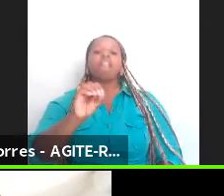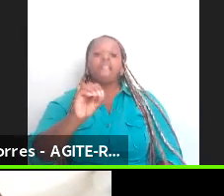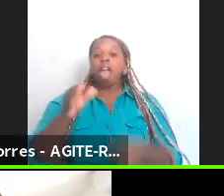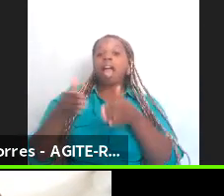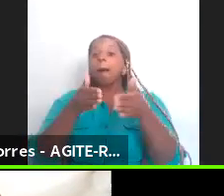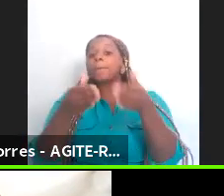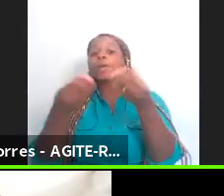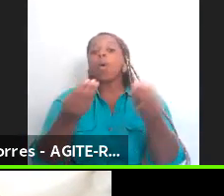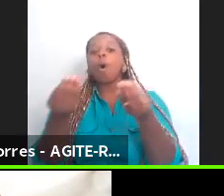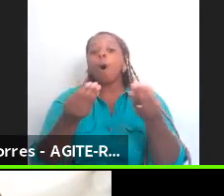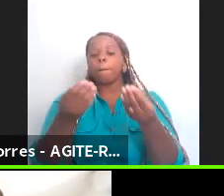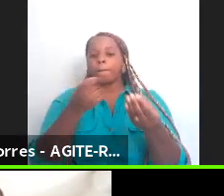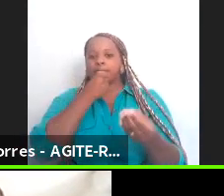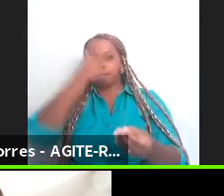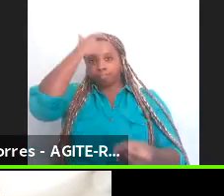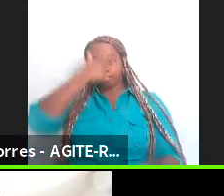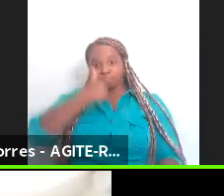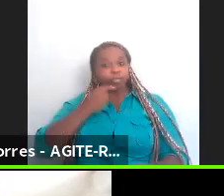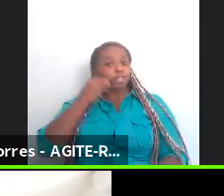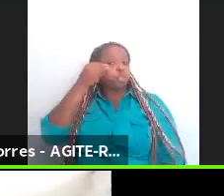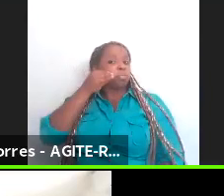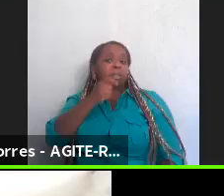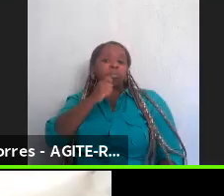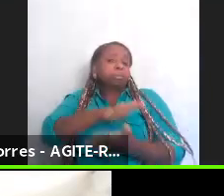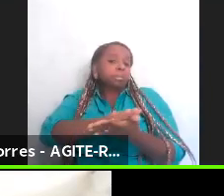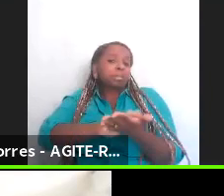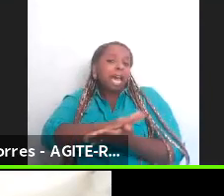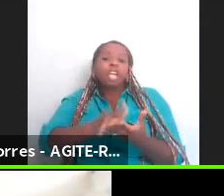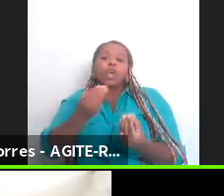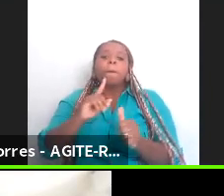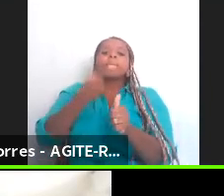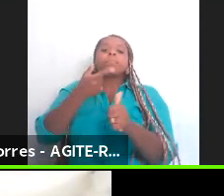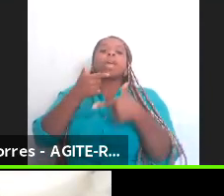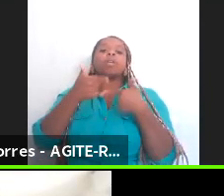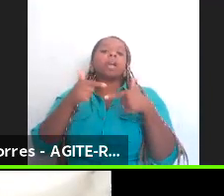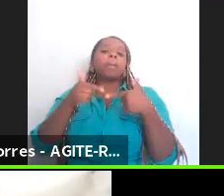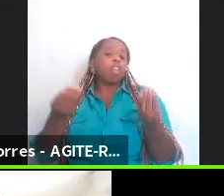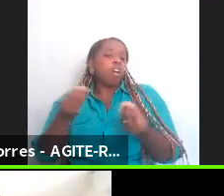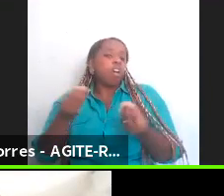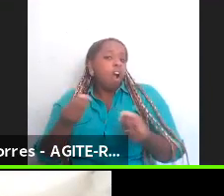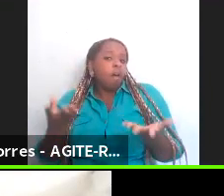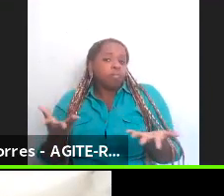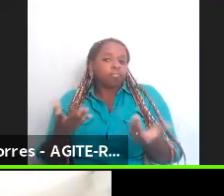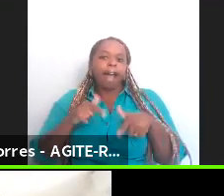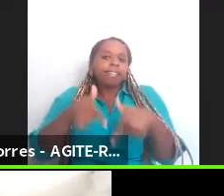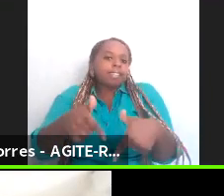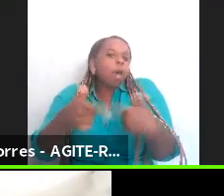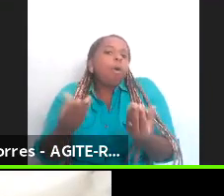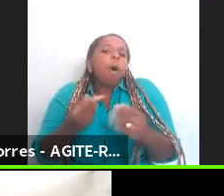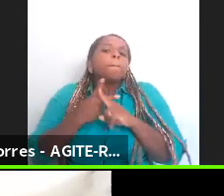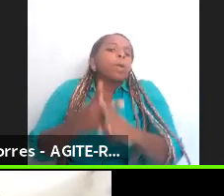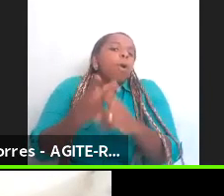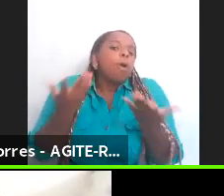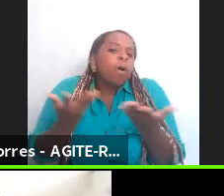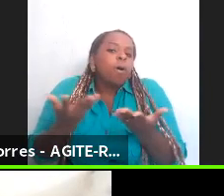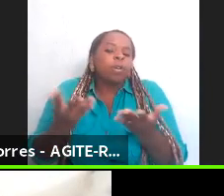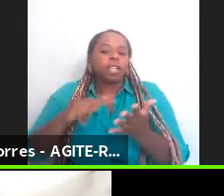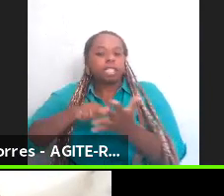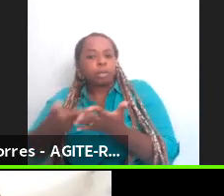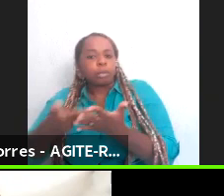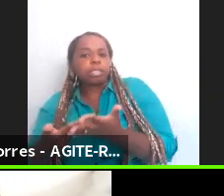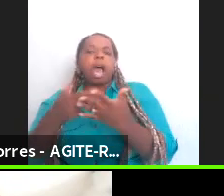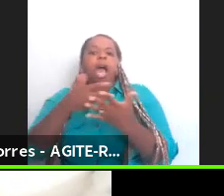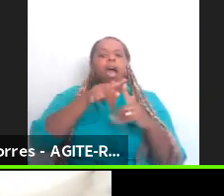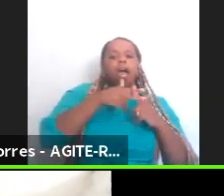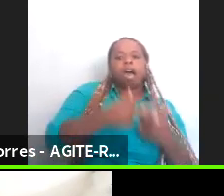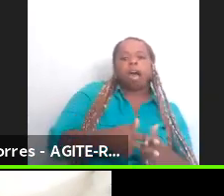eu, que não tenho experiência, vou buscar um primeiro trabalho, né? Seja como revisão, isso vale também para tradução, né? A revisão costuma